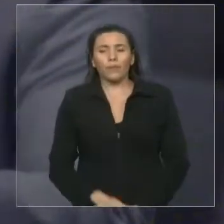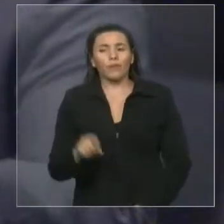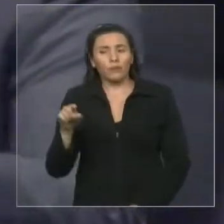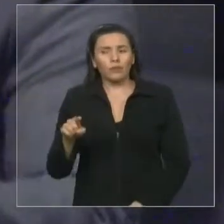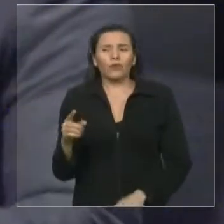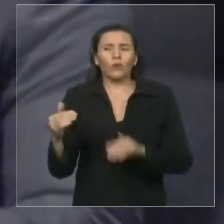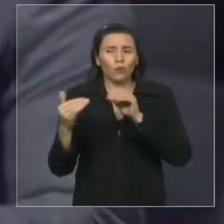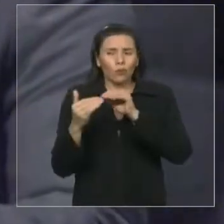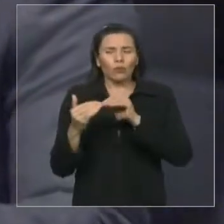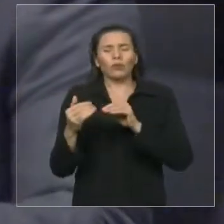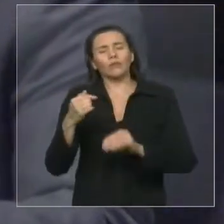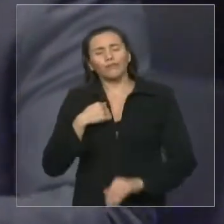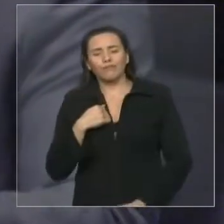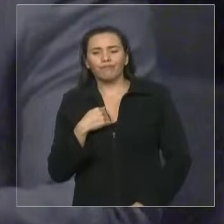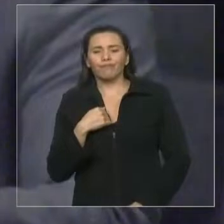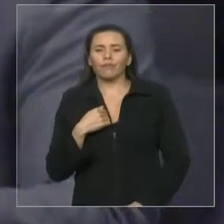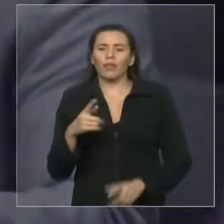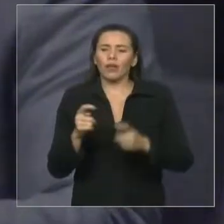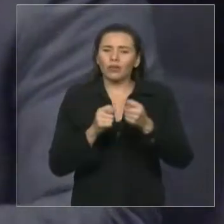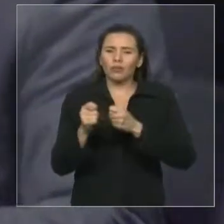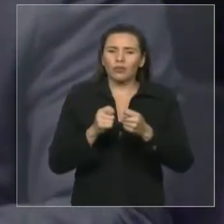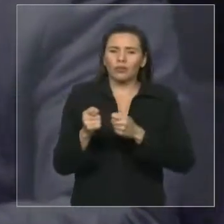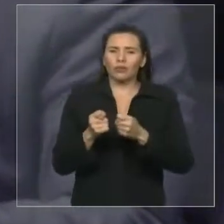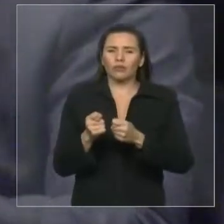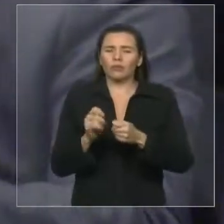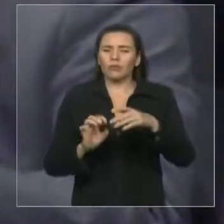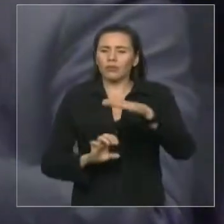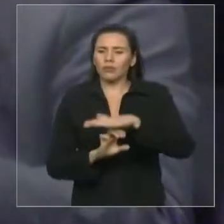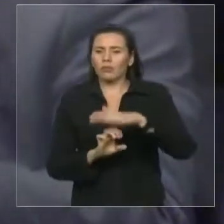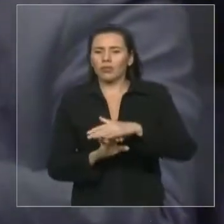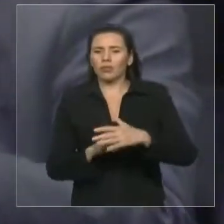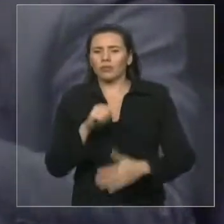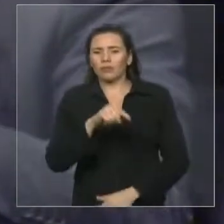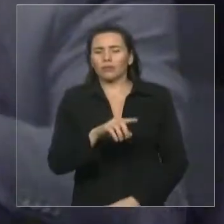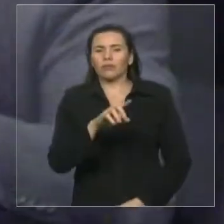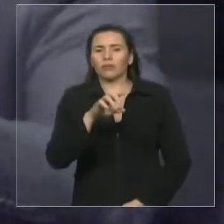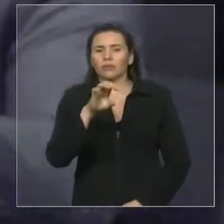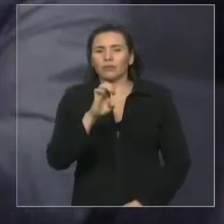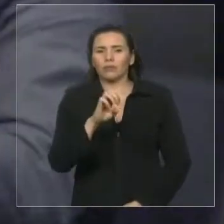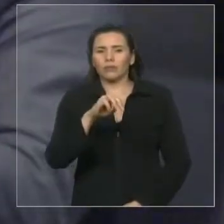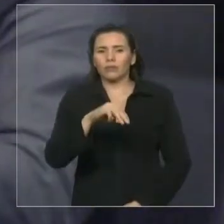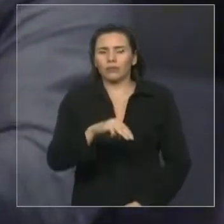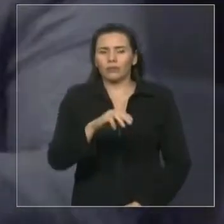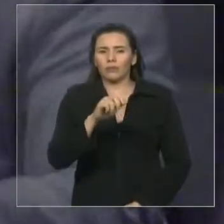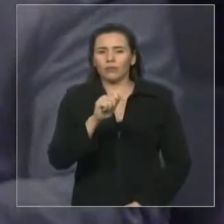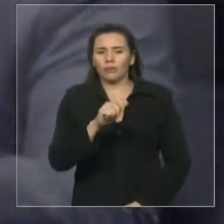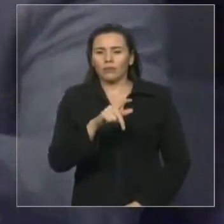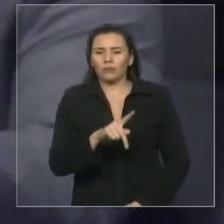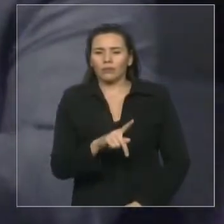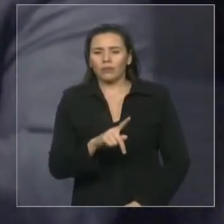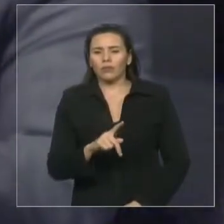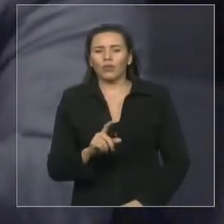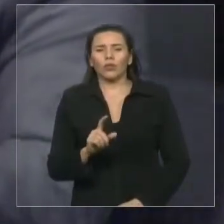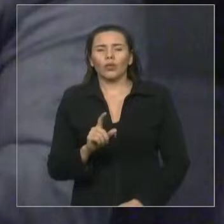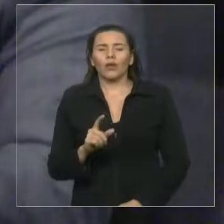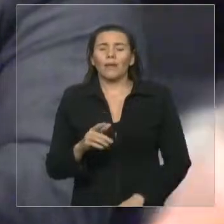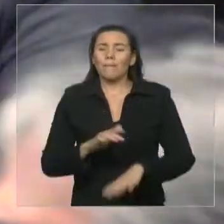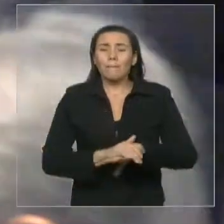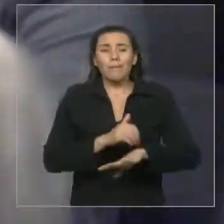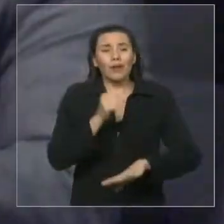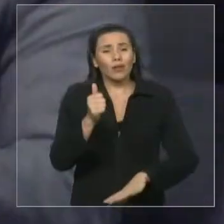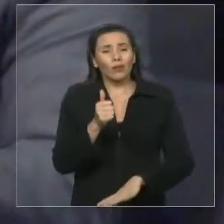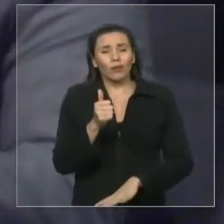de uma empresa, como é a EMAP, ela se torna muito mais eficiente do que uma administração